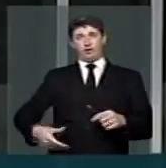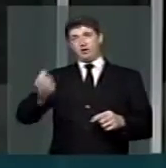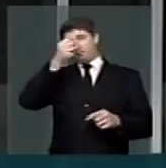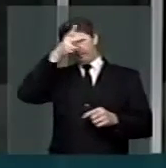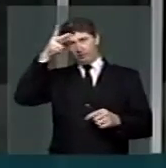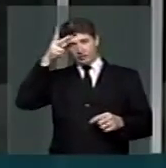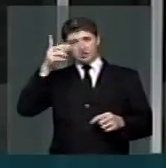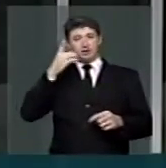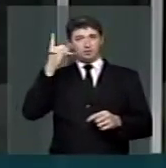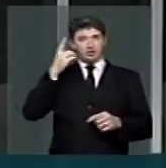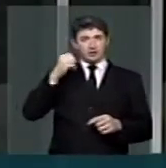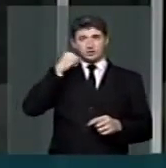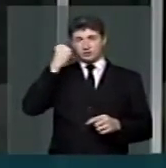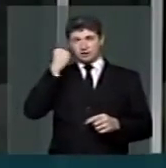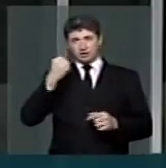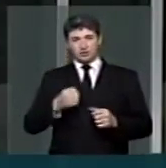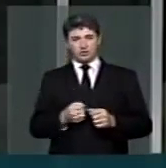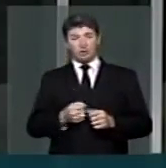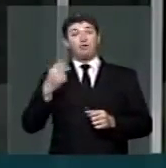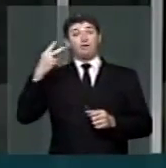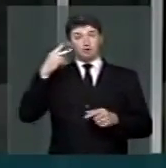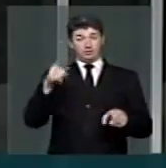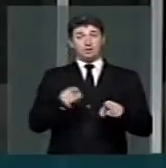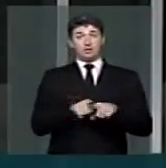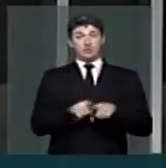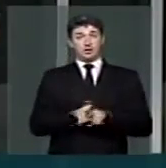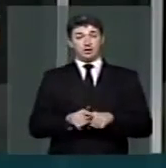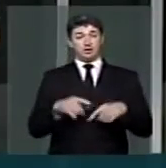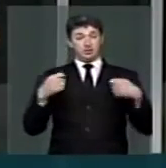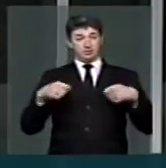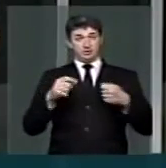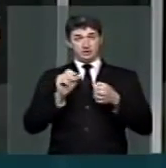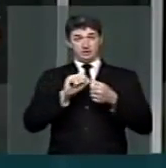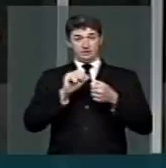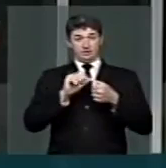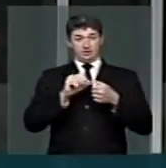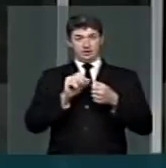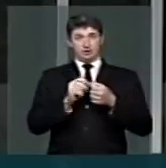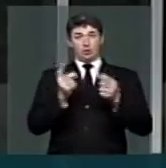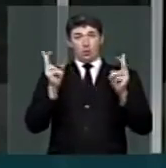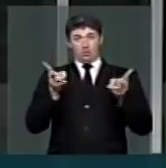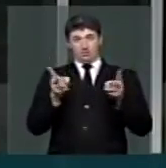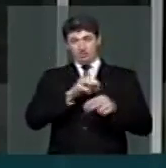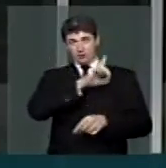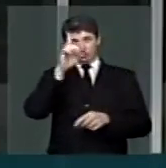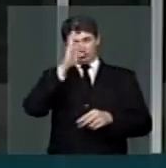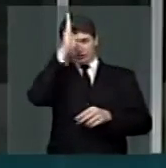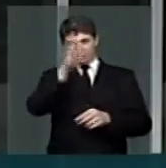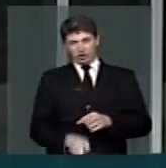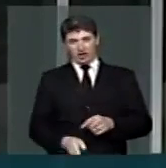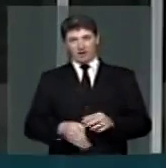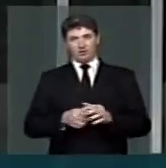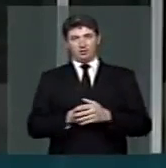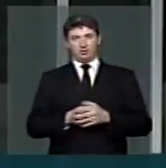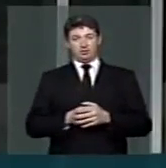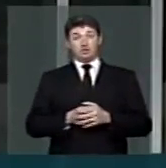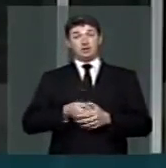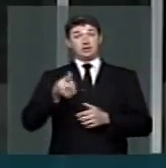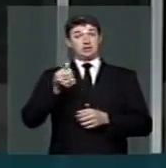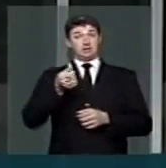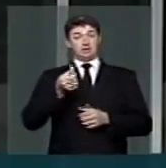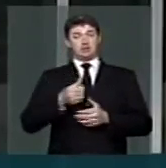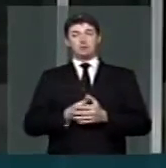prefeito, deputados, senadores e vereadores devam ser realizadas na mesma data? Sexta